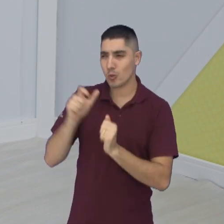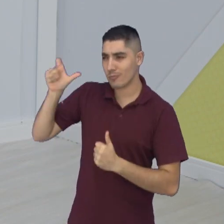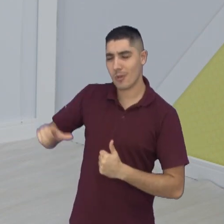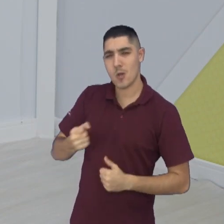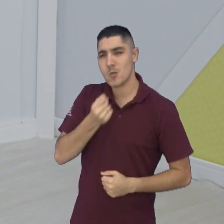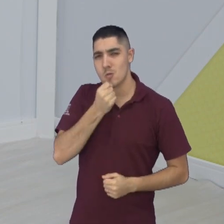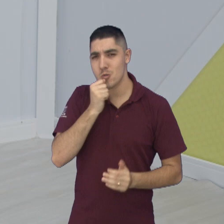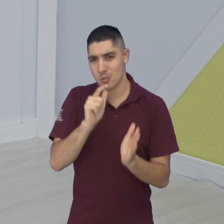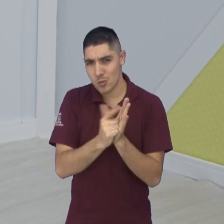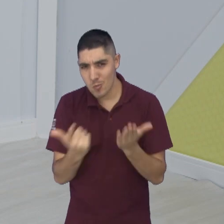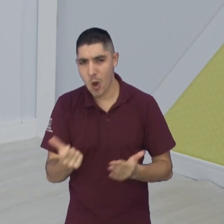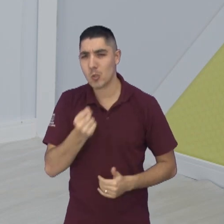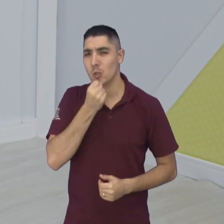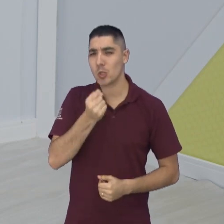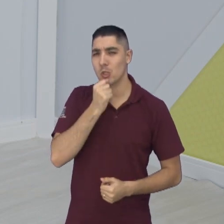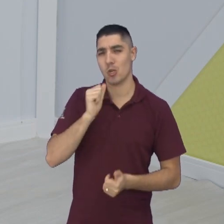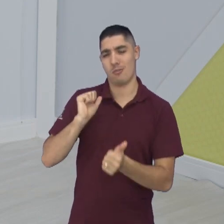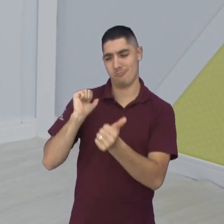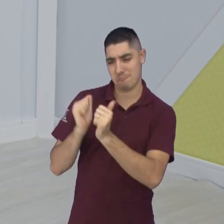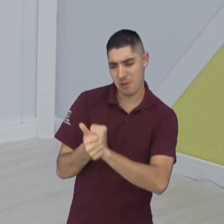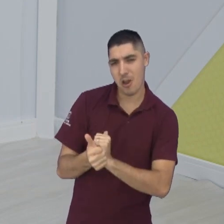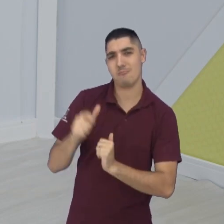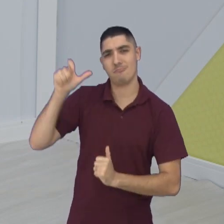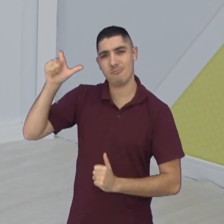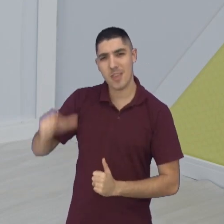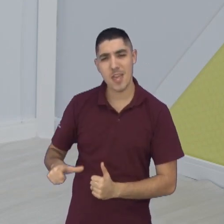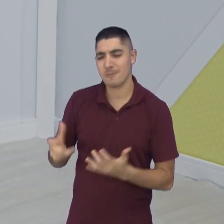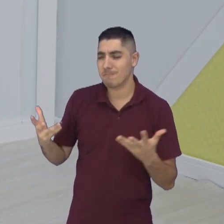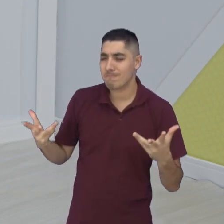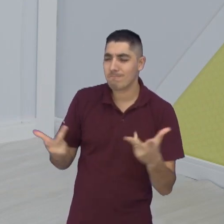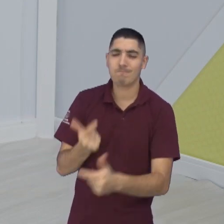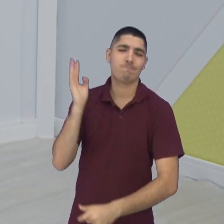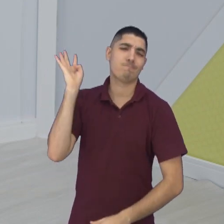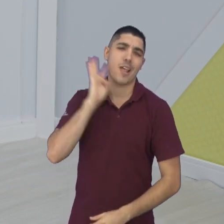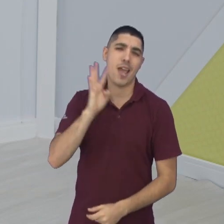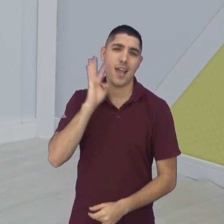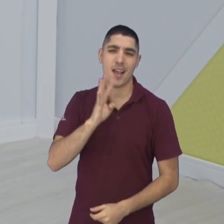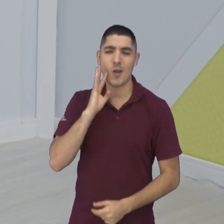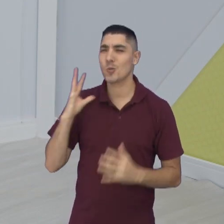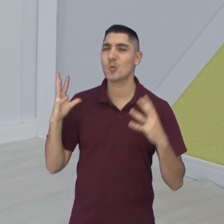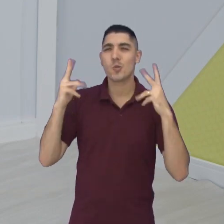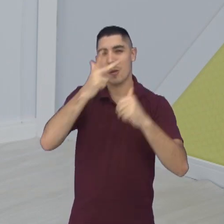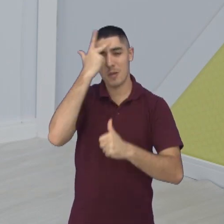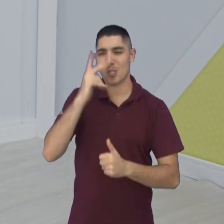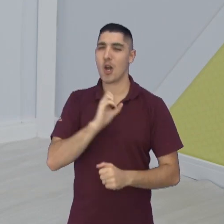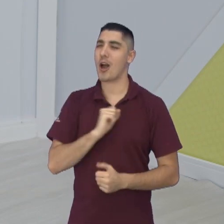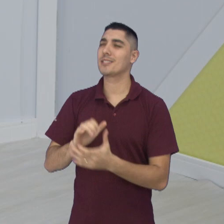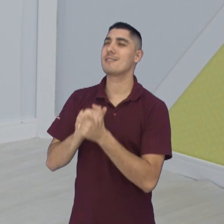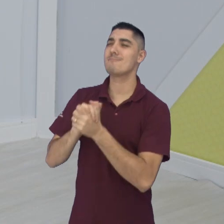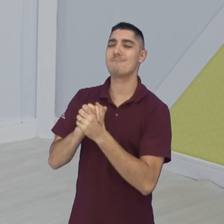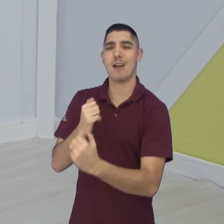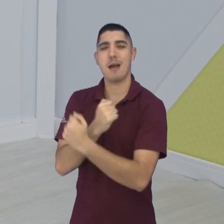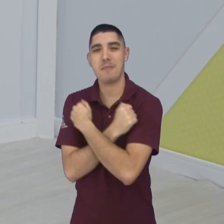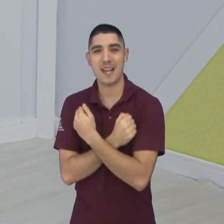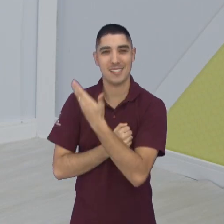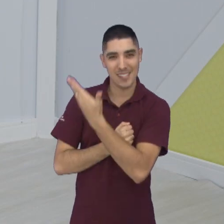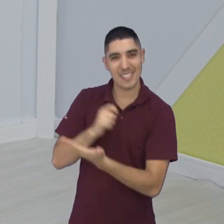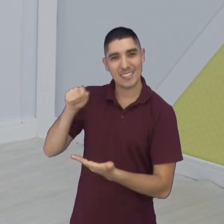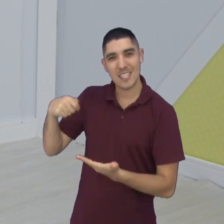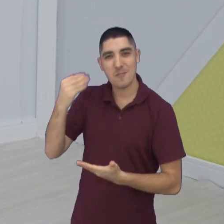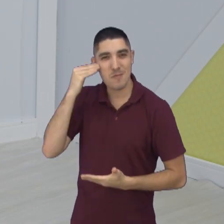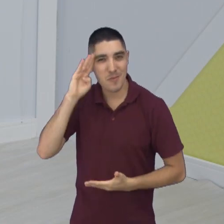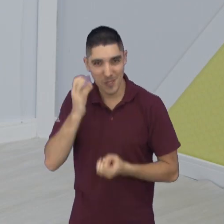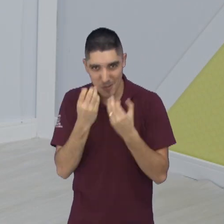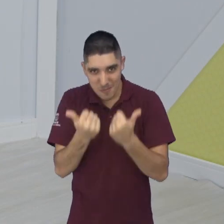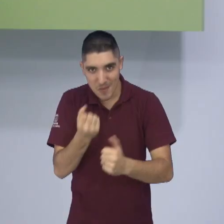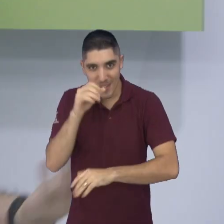ele, jornalista, repórter esportivo, o gente boa da TV Câmara. Todo mundo cumprimenta ele, o nosso querido Bruno Castilho. Tudo bem,